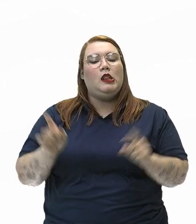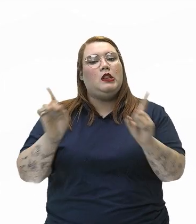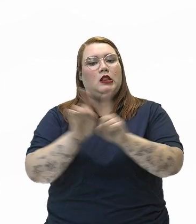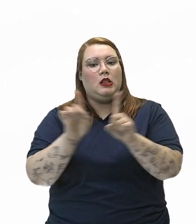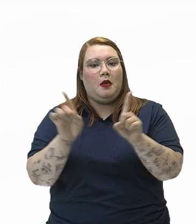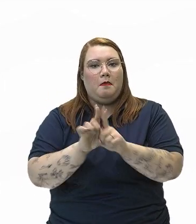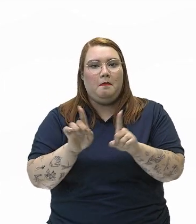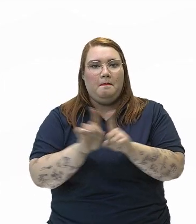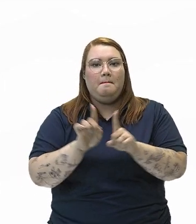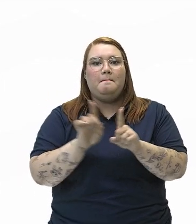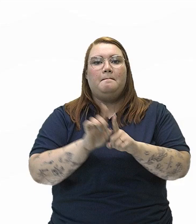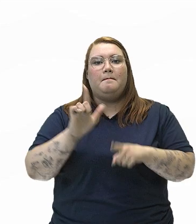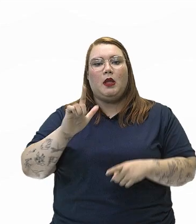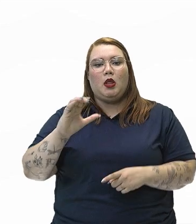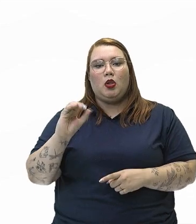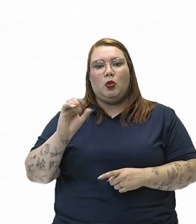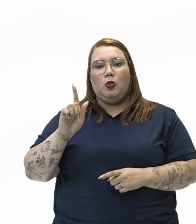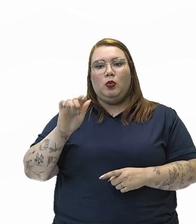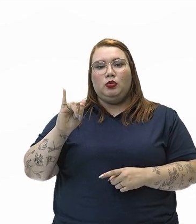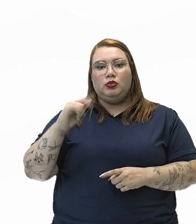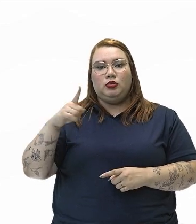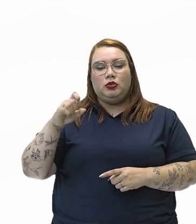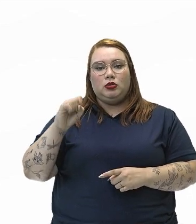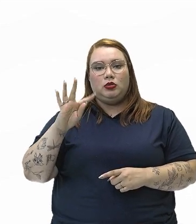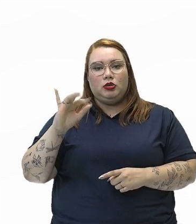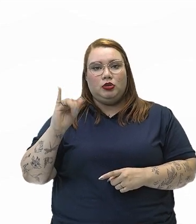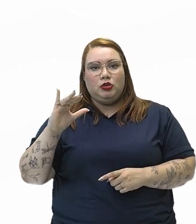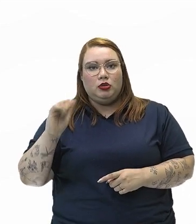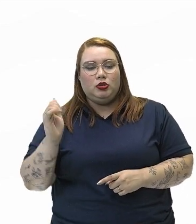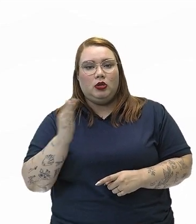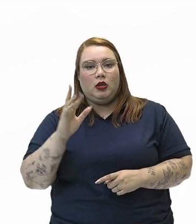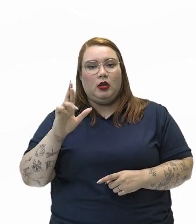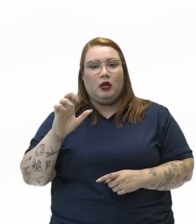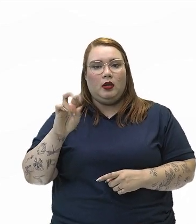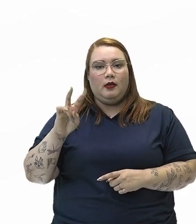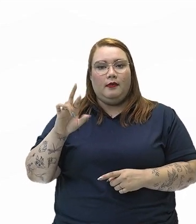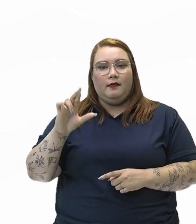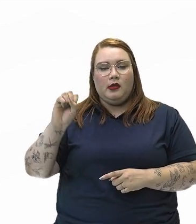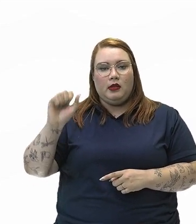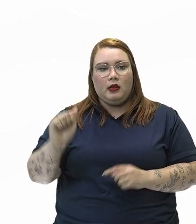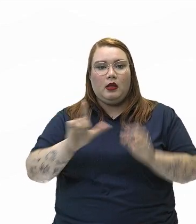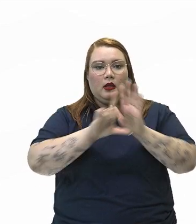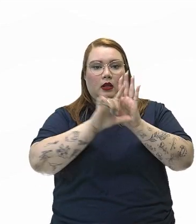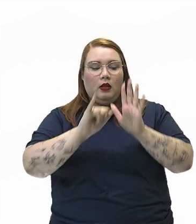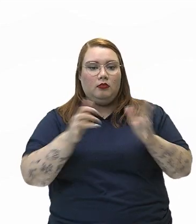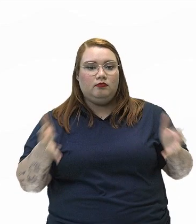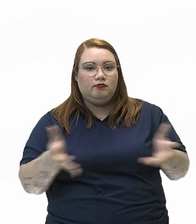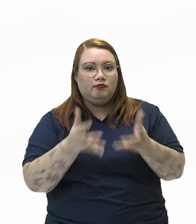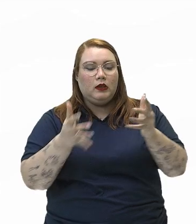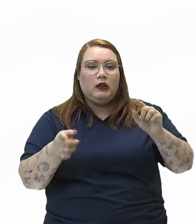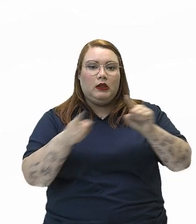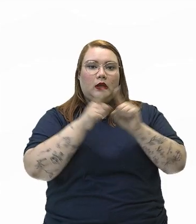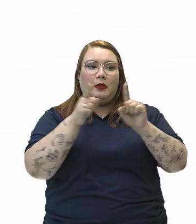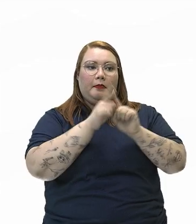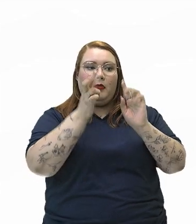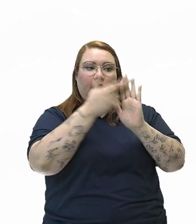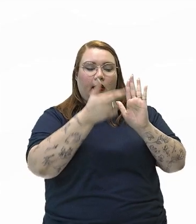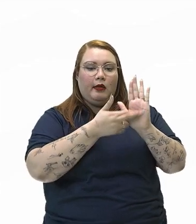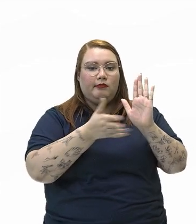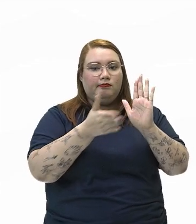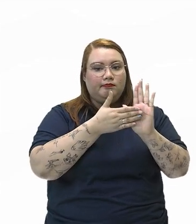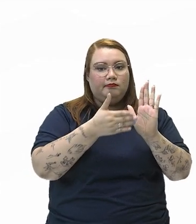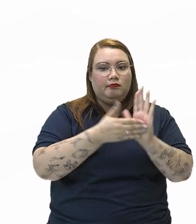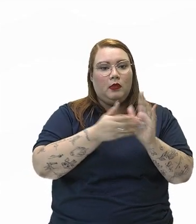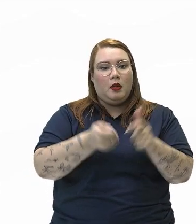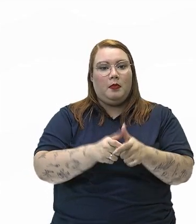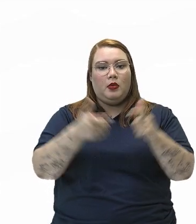reversa, mais uma vez, onde a lei incentiva e regulamenta a coleta, né? Muitas cidades